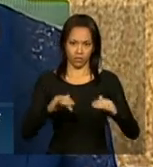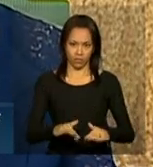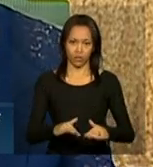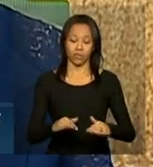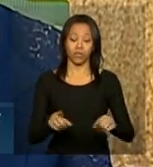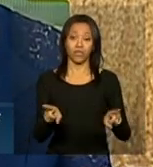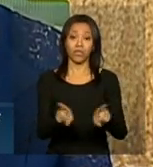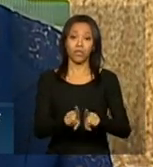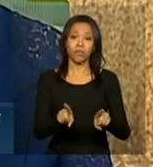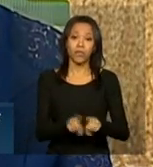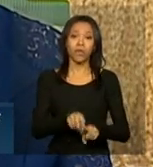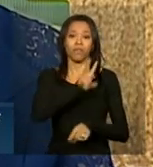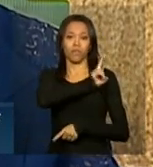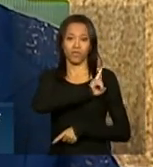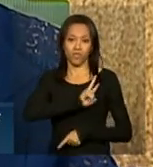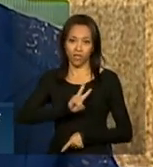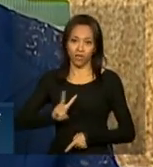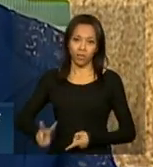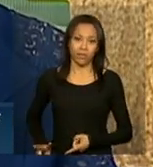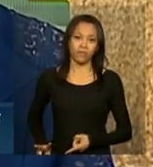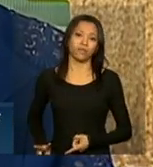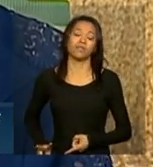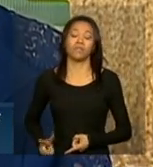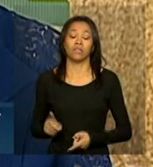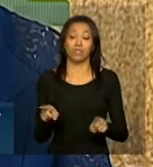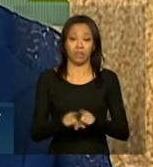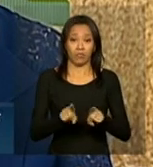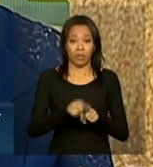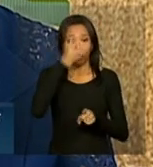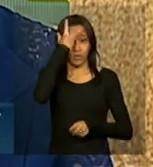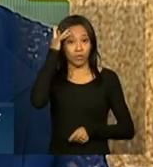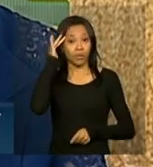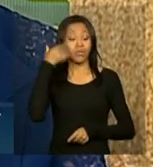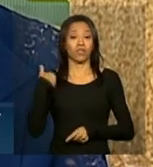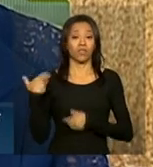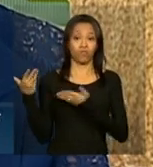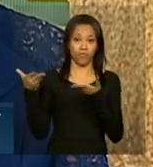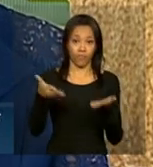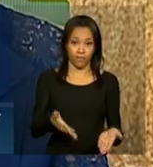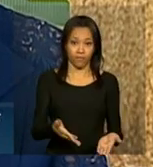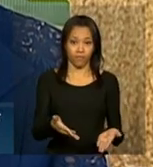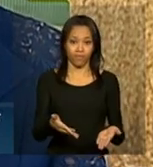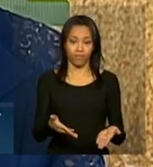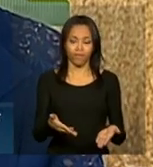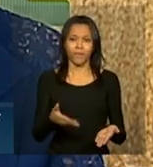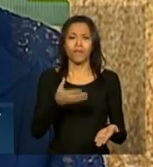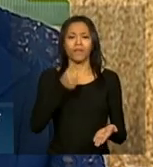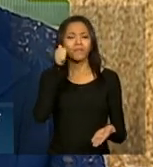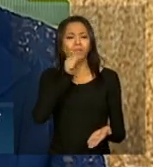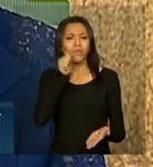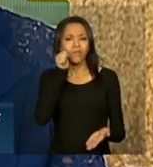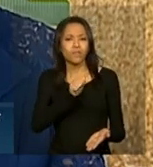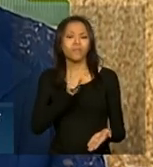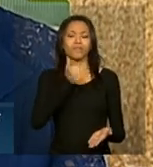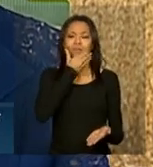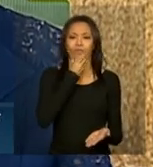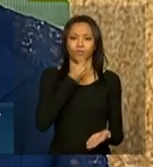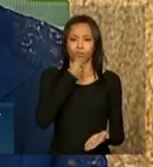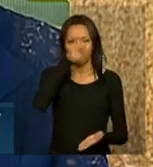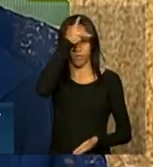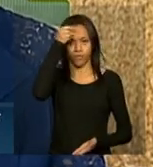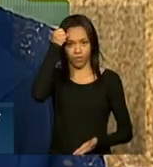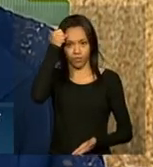os vereadores e os funcionários das prefeituras, as prefeitas e os